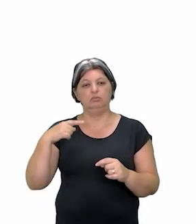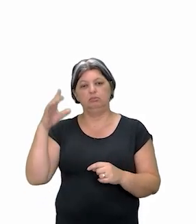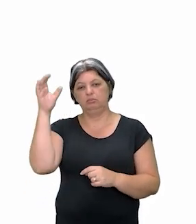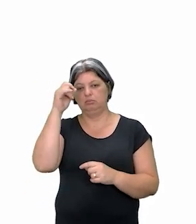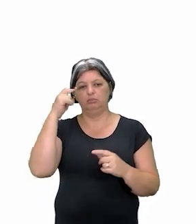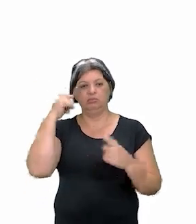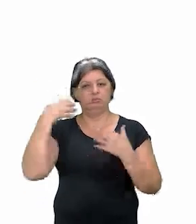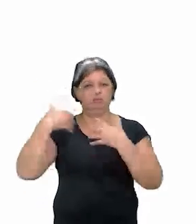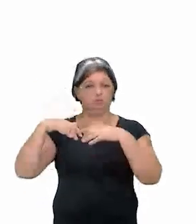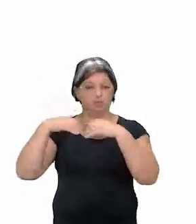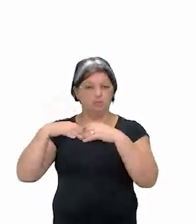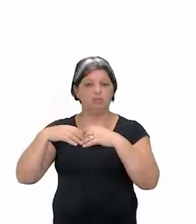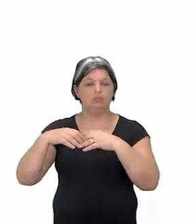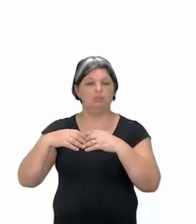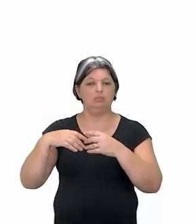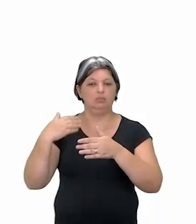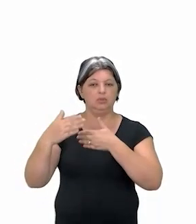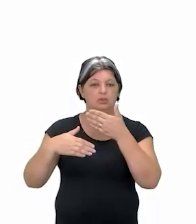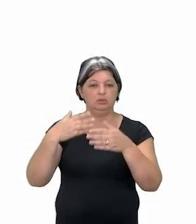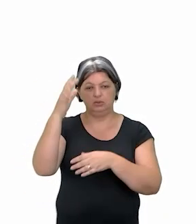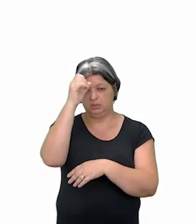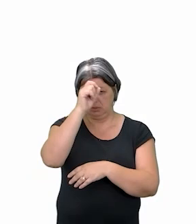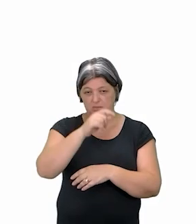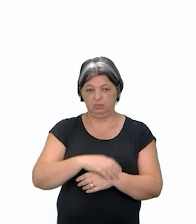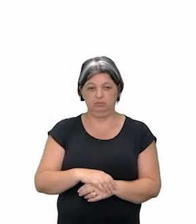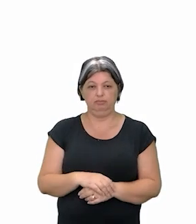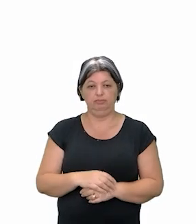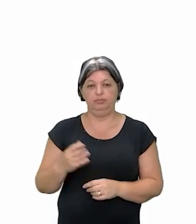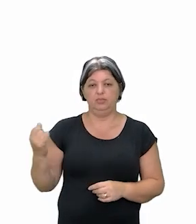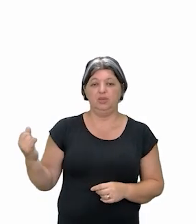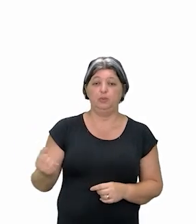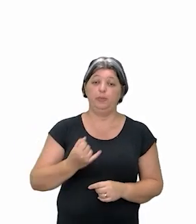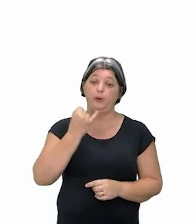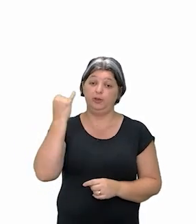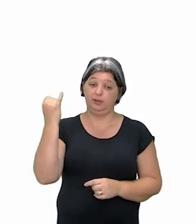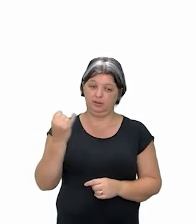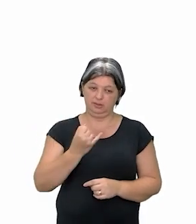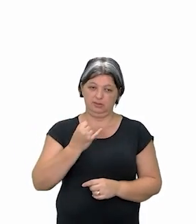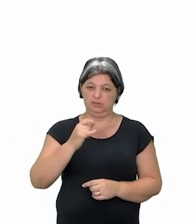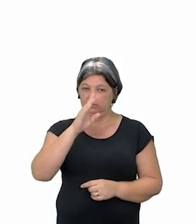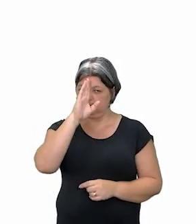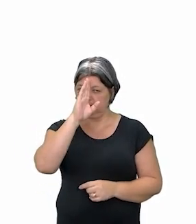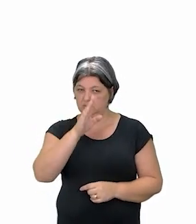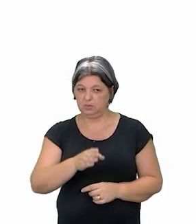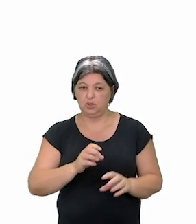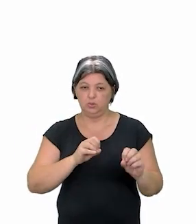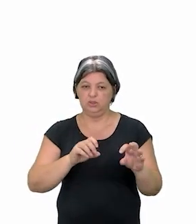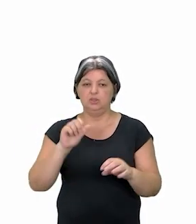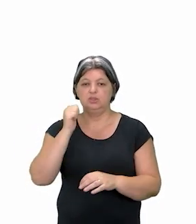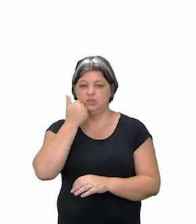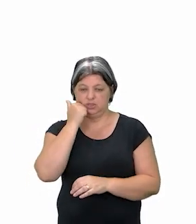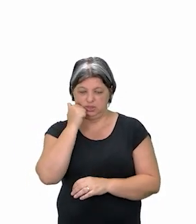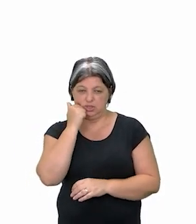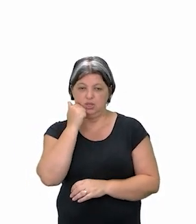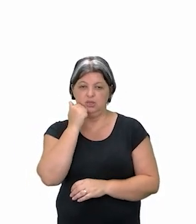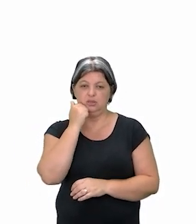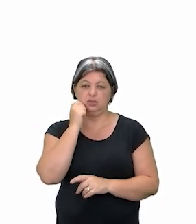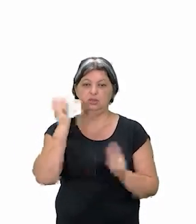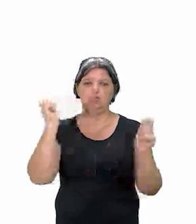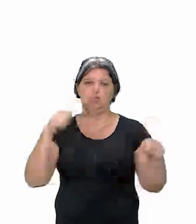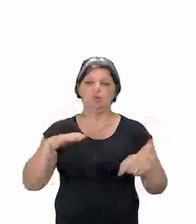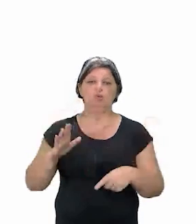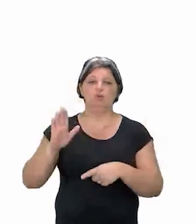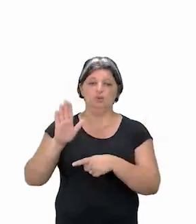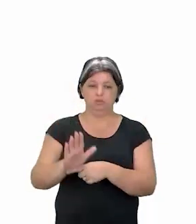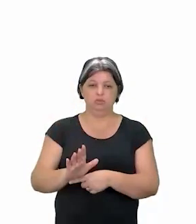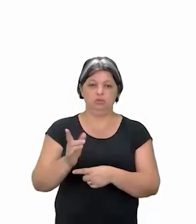pessoal assumem uma importância crucial no ensino de ciências, pois podem contribuir para a